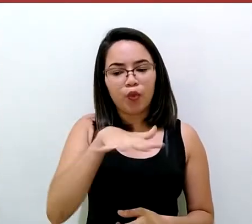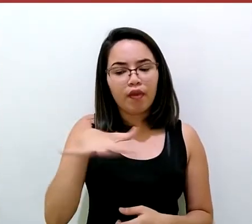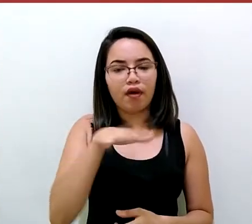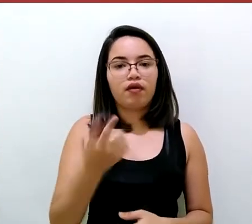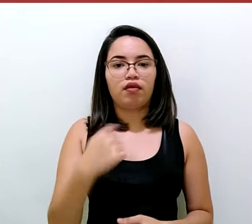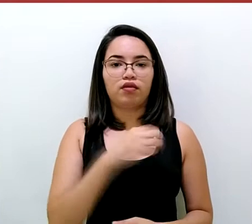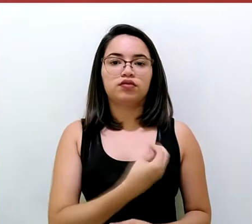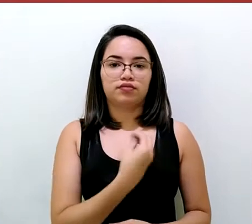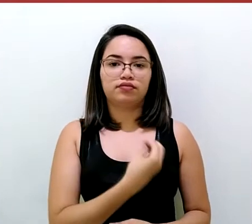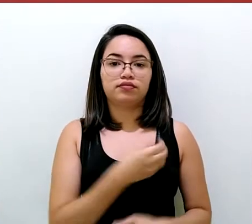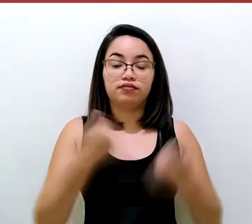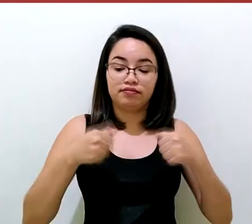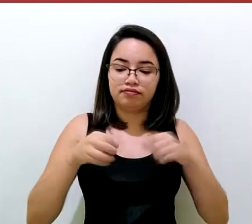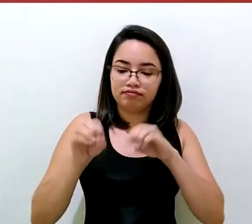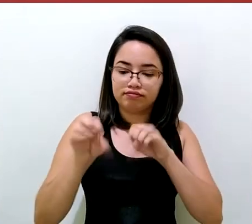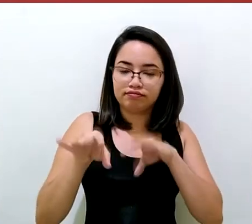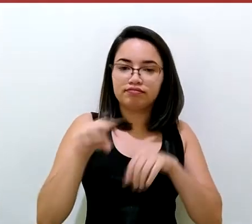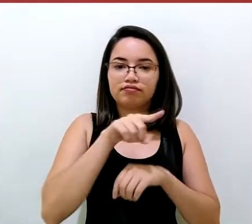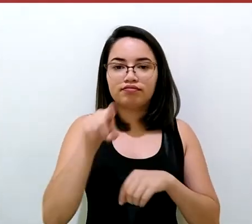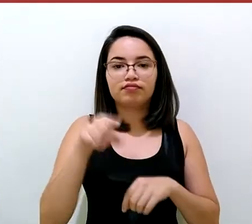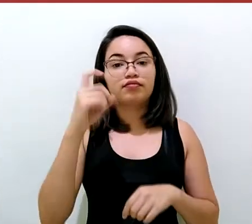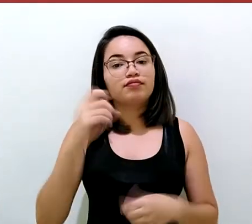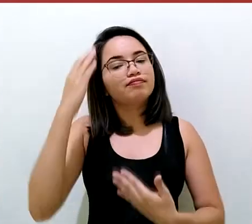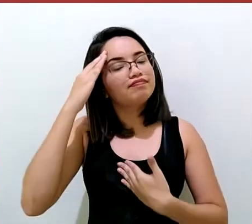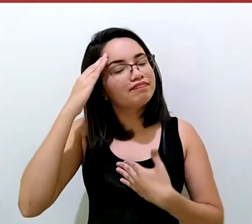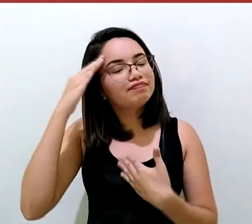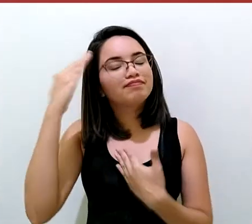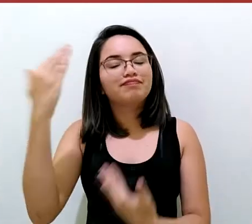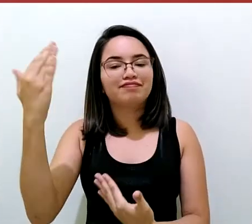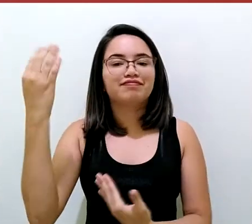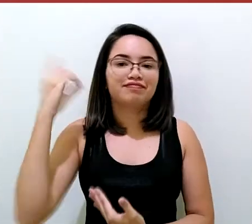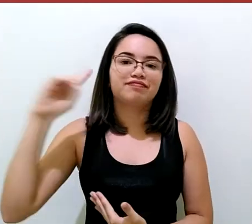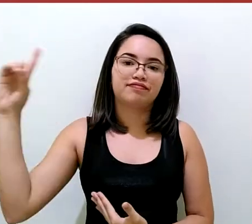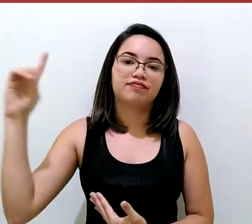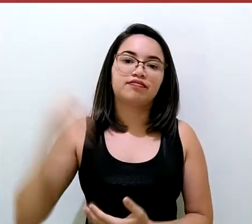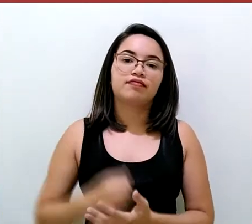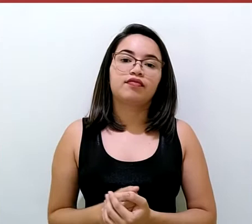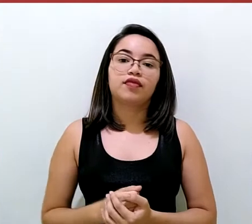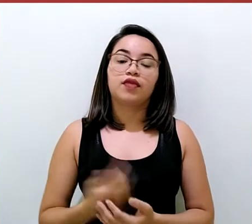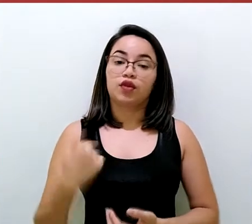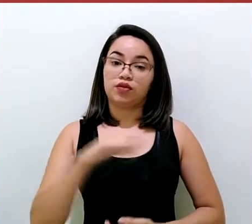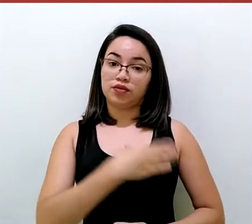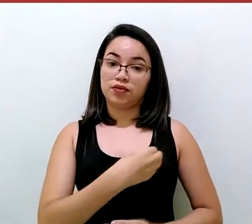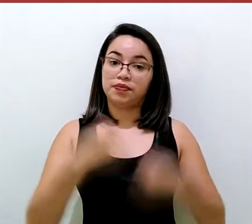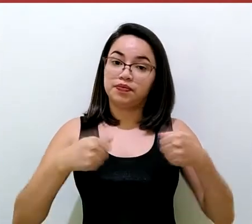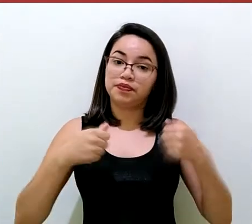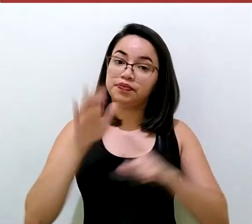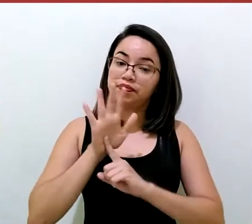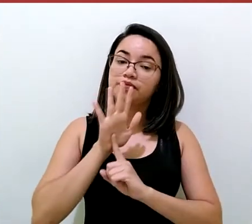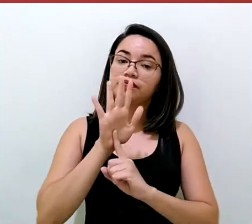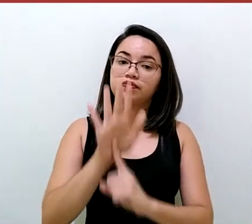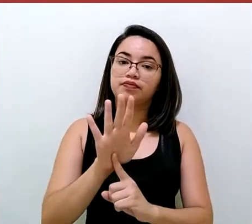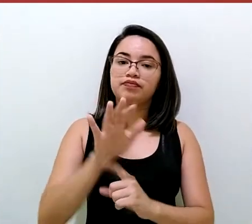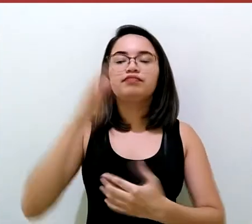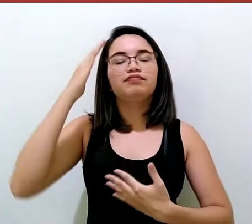nós precisamos ensinar a eles a serem agradecidos a Deus, e que eles precisam